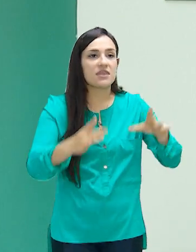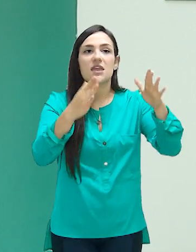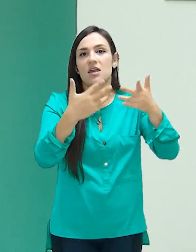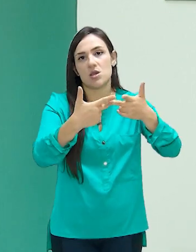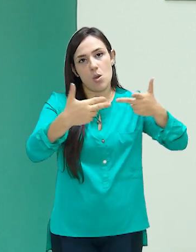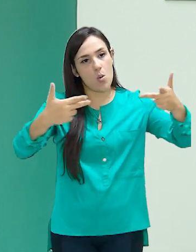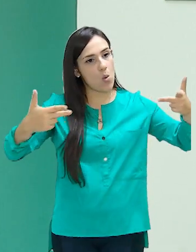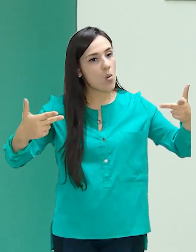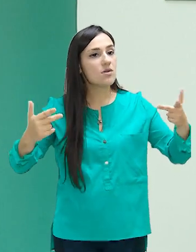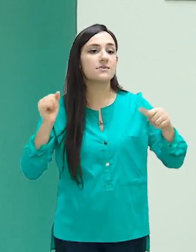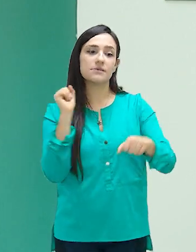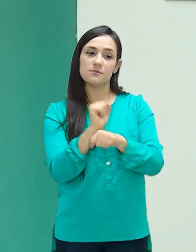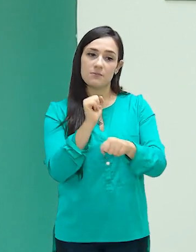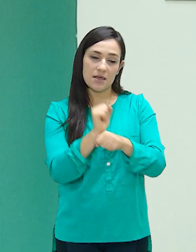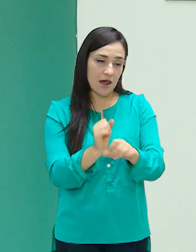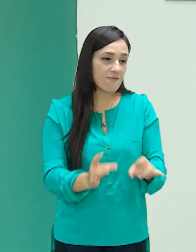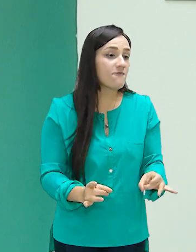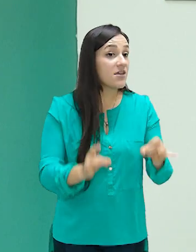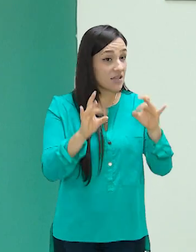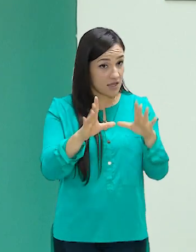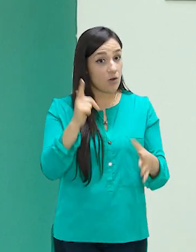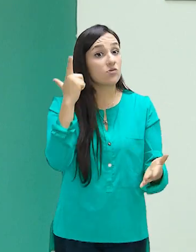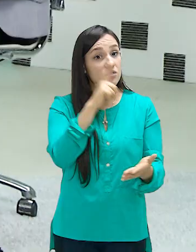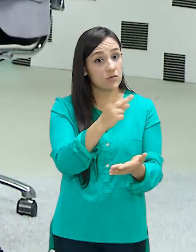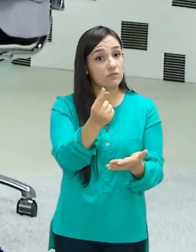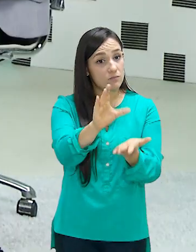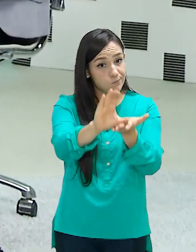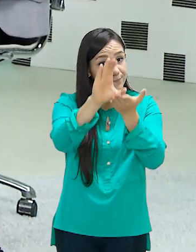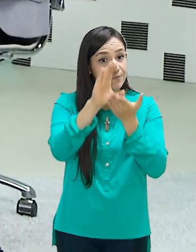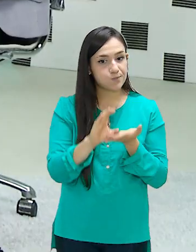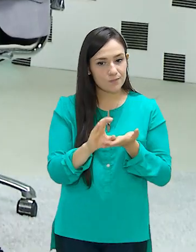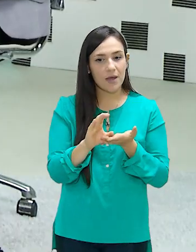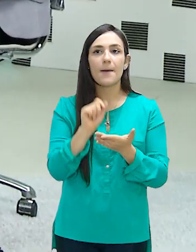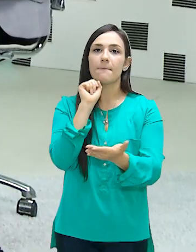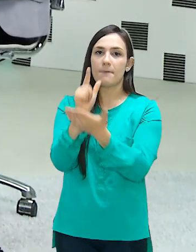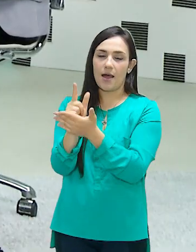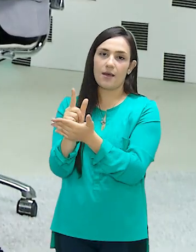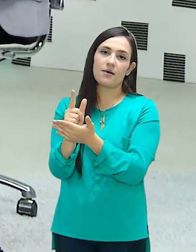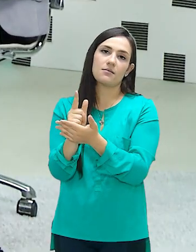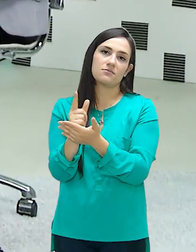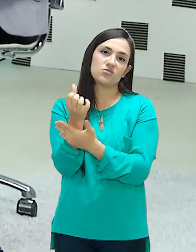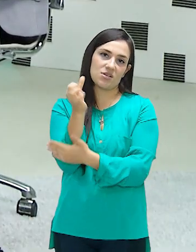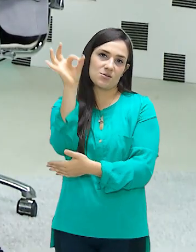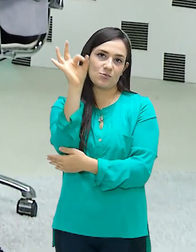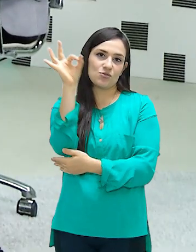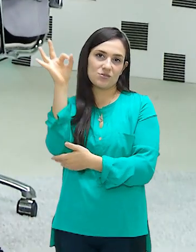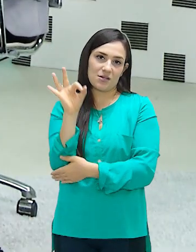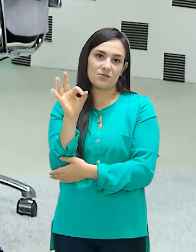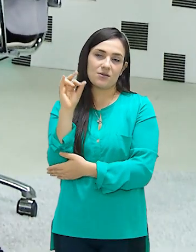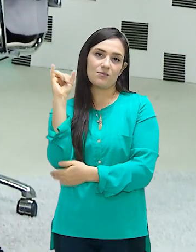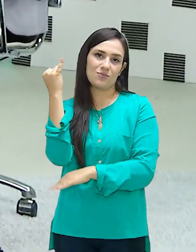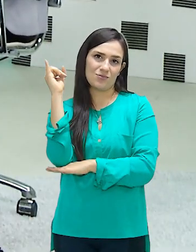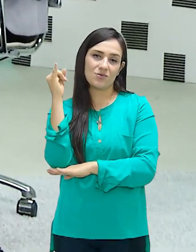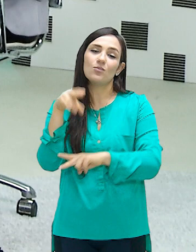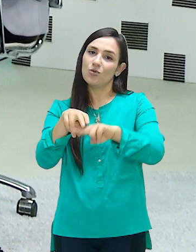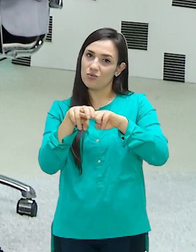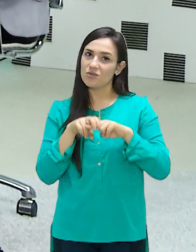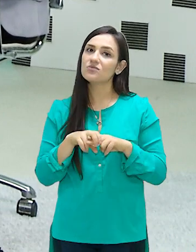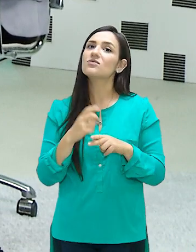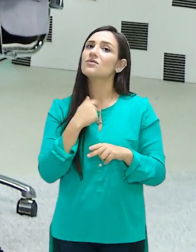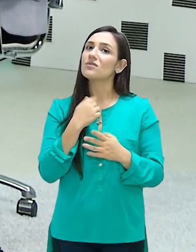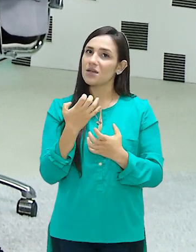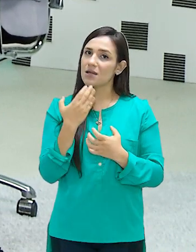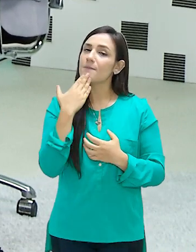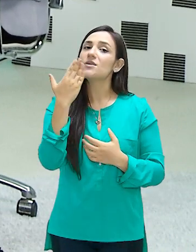durante o inventário que está sendo preparado lá no cartório, para que seja quitado esse imposto. E é nessas horas que eu chamo a